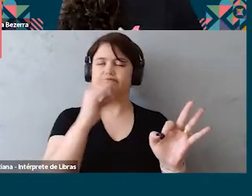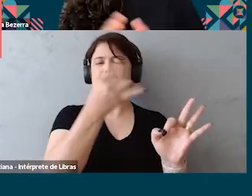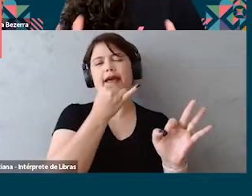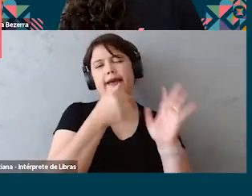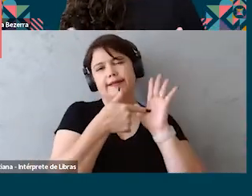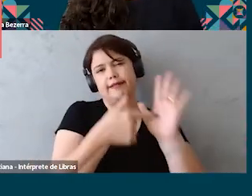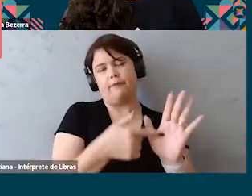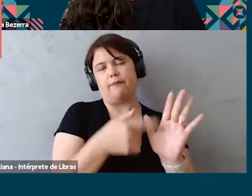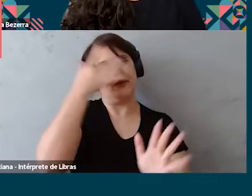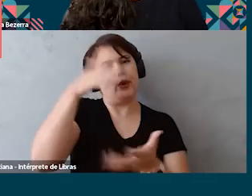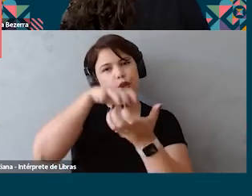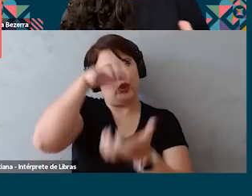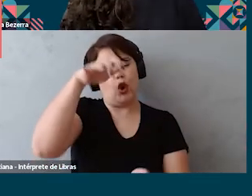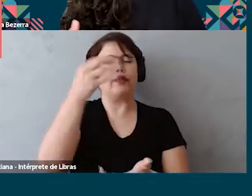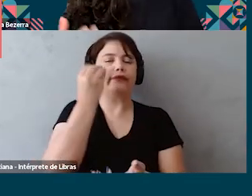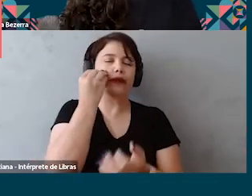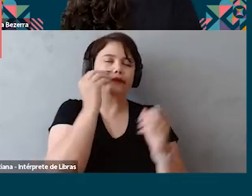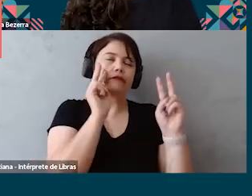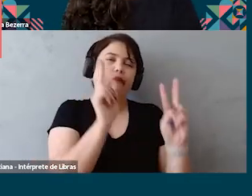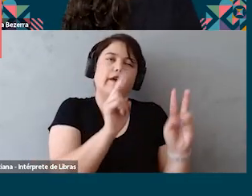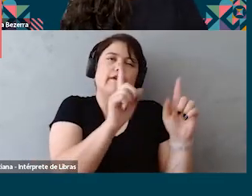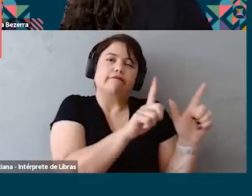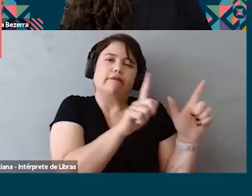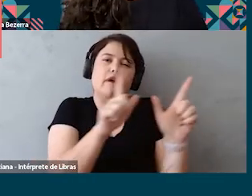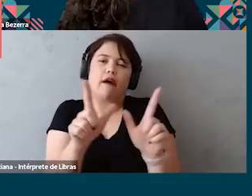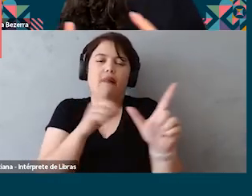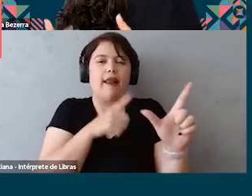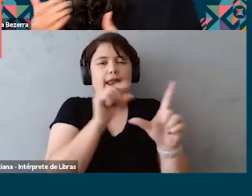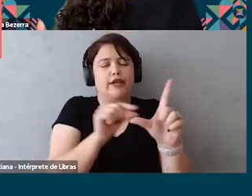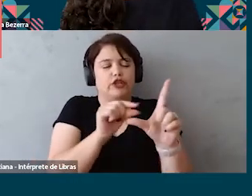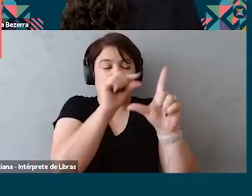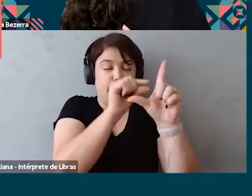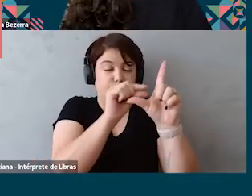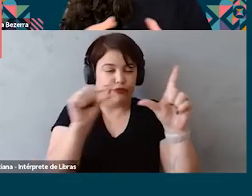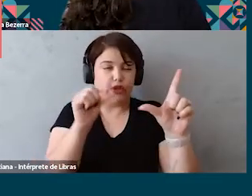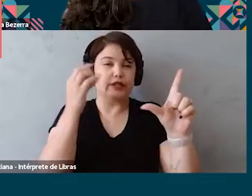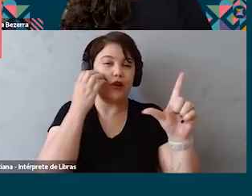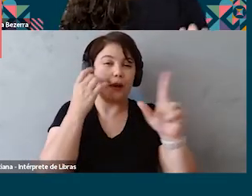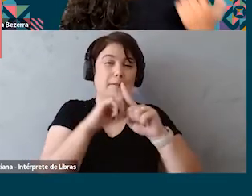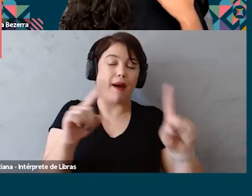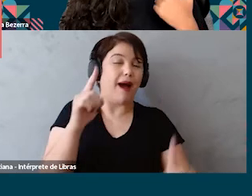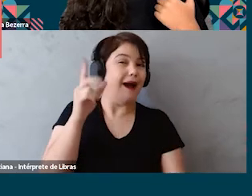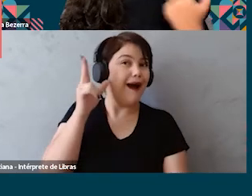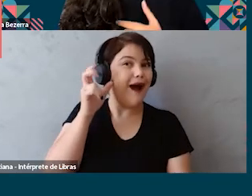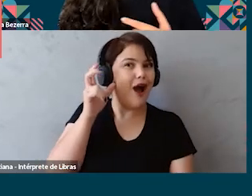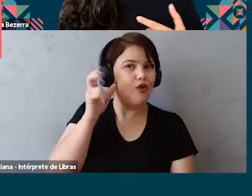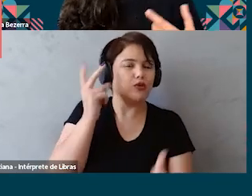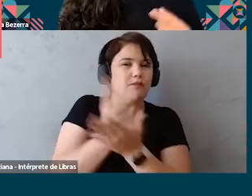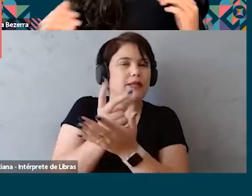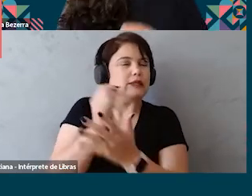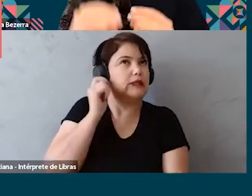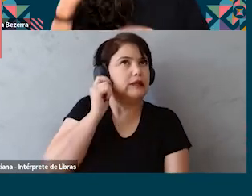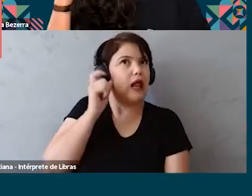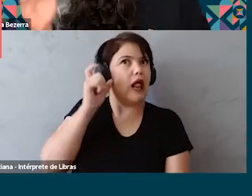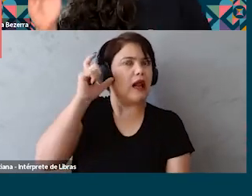exemplo são de pessoas idosas e elas estão tentando assistir um vídeo com legenda no celular. Só que o áudio para